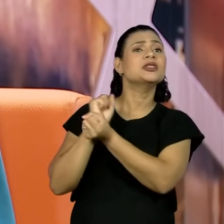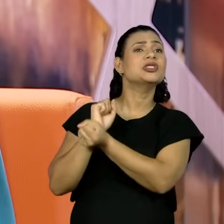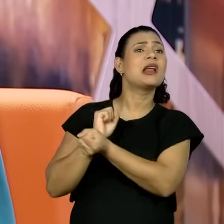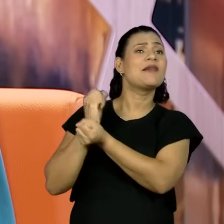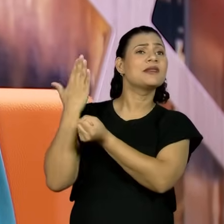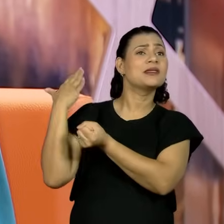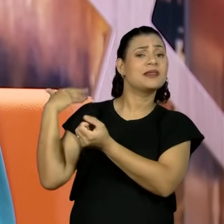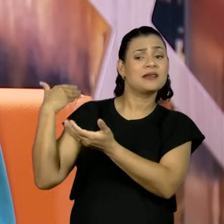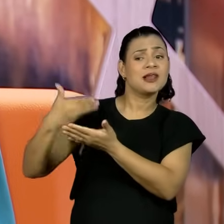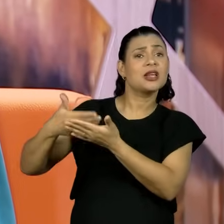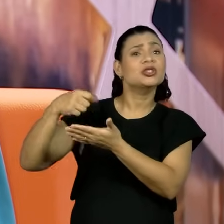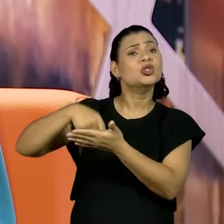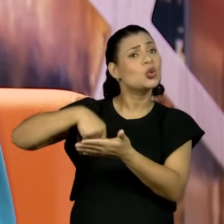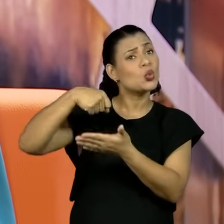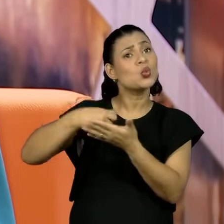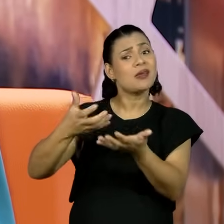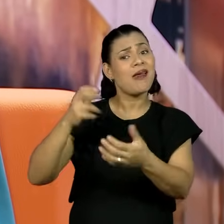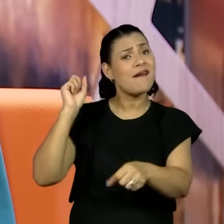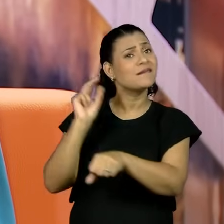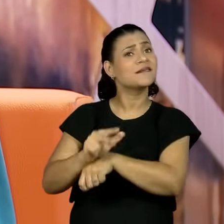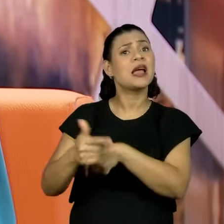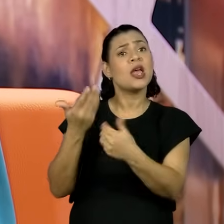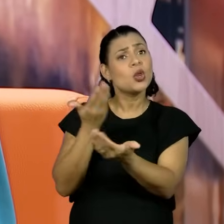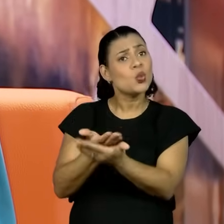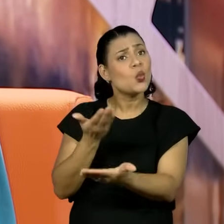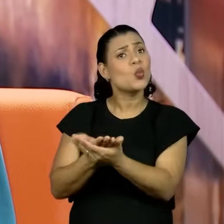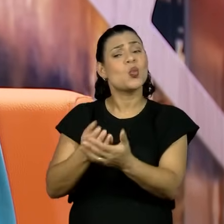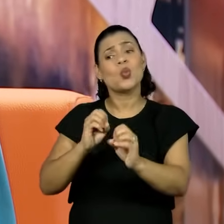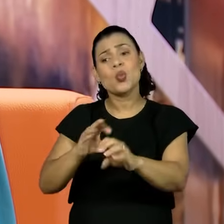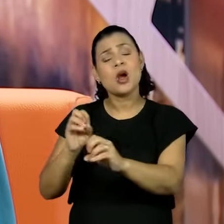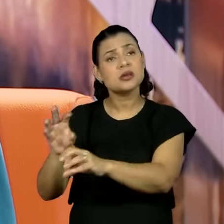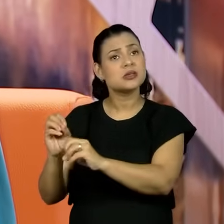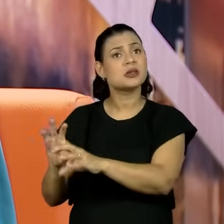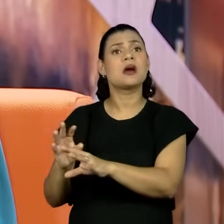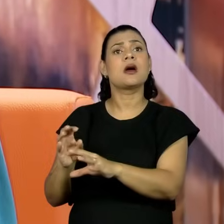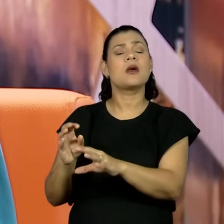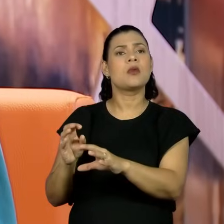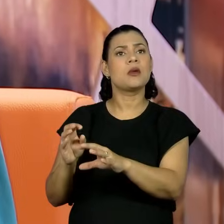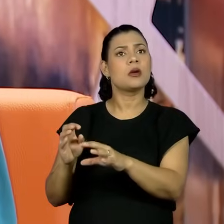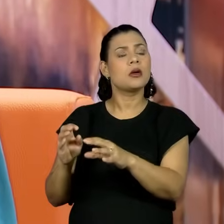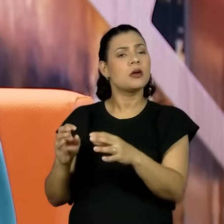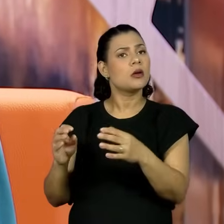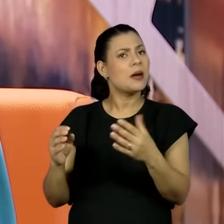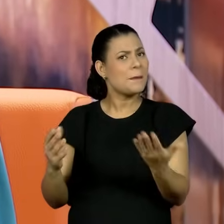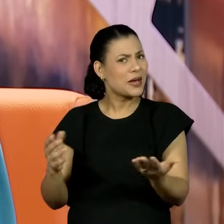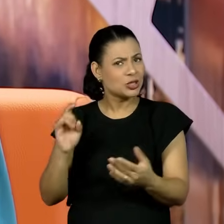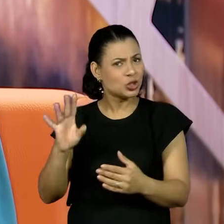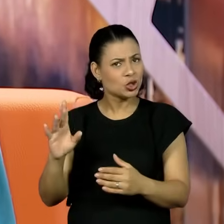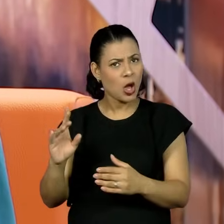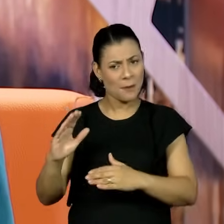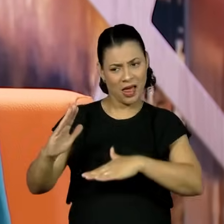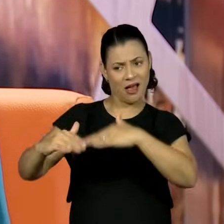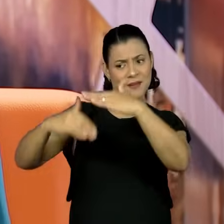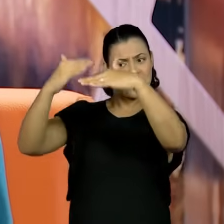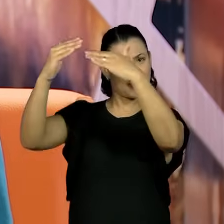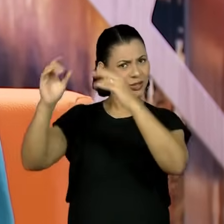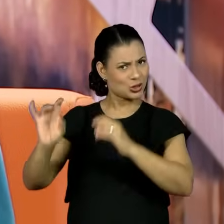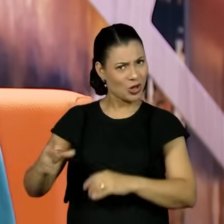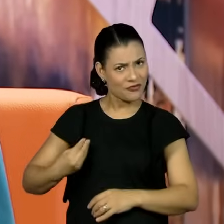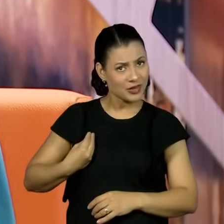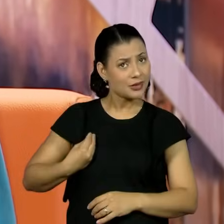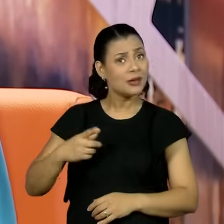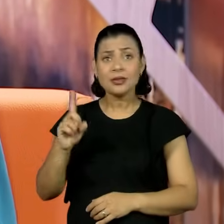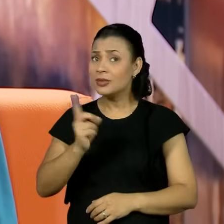luta pela educação. E veja, a educação para nós não é apenas uma forma de ascensão social, a educação também é um